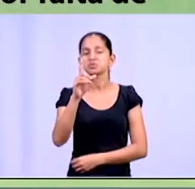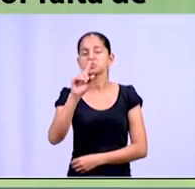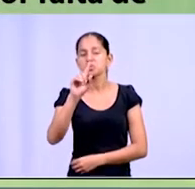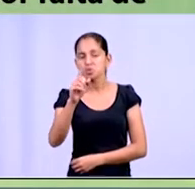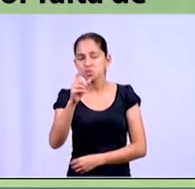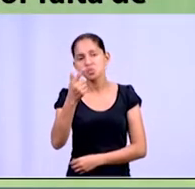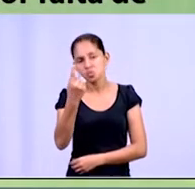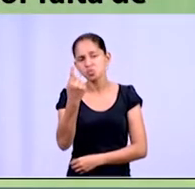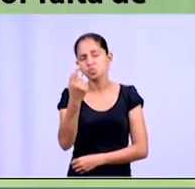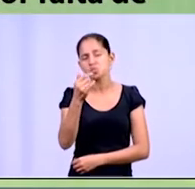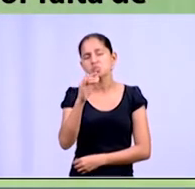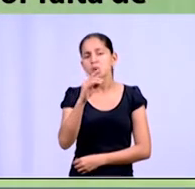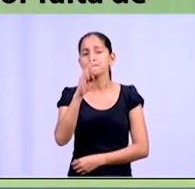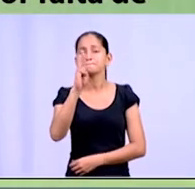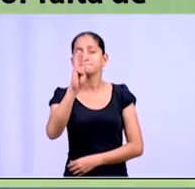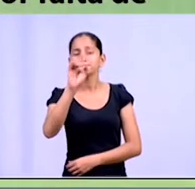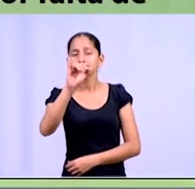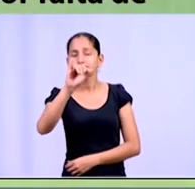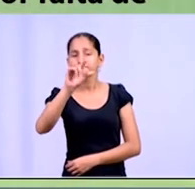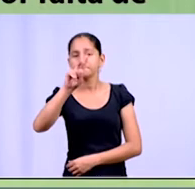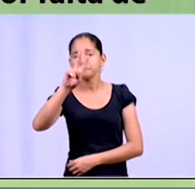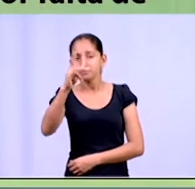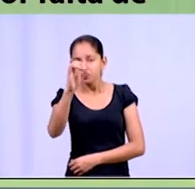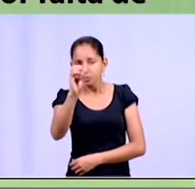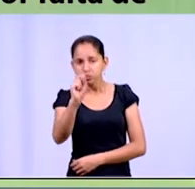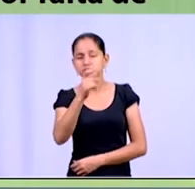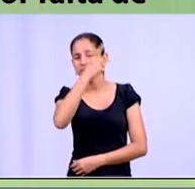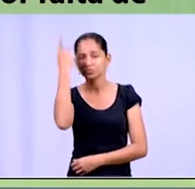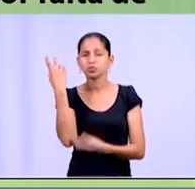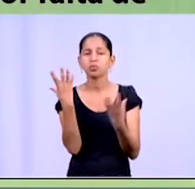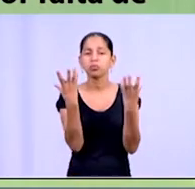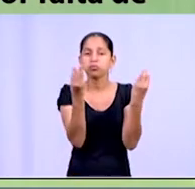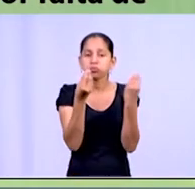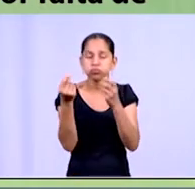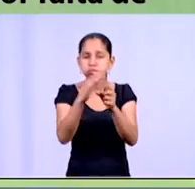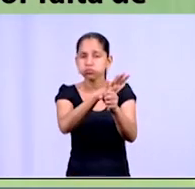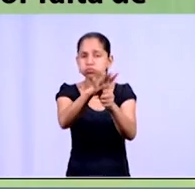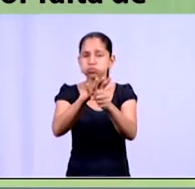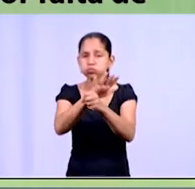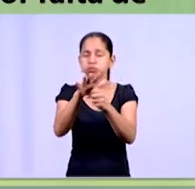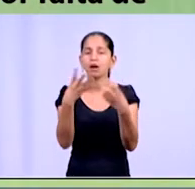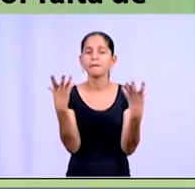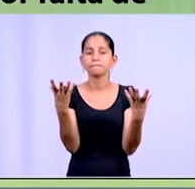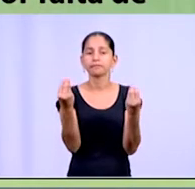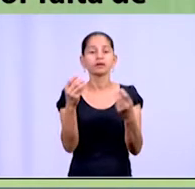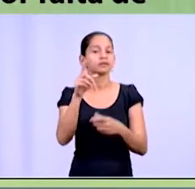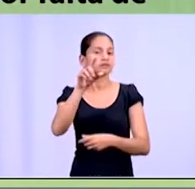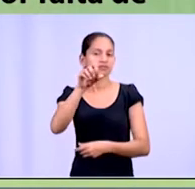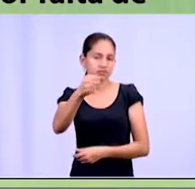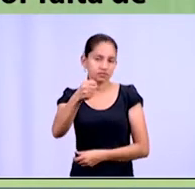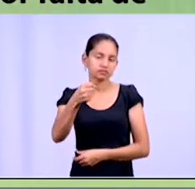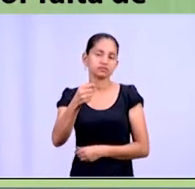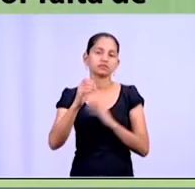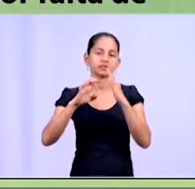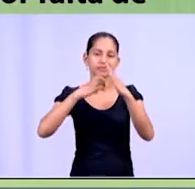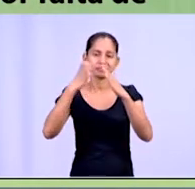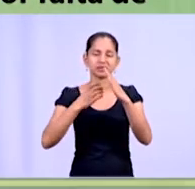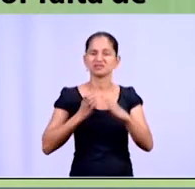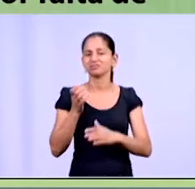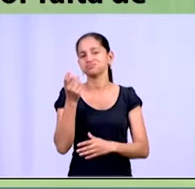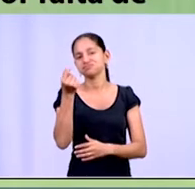internautas ativos no mundo, né? Não é só isso, a empresa mais valiosa do mundo é uma empresa de informática,